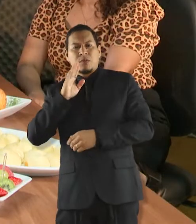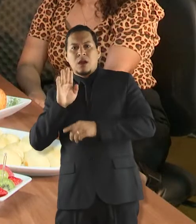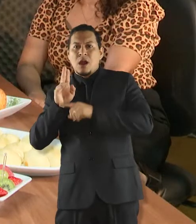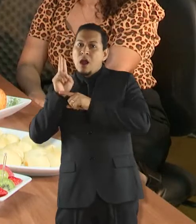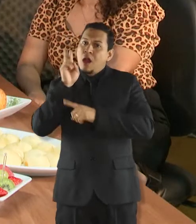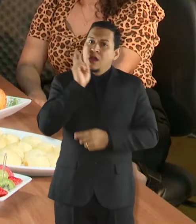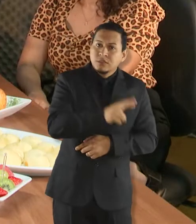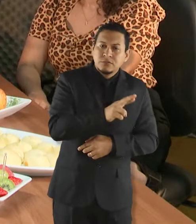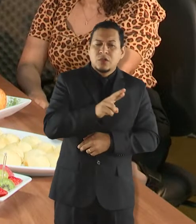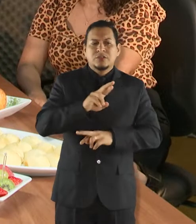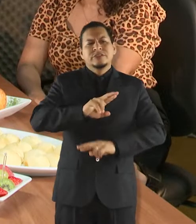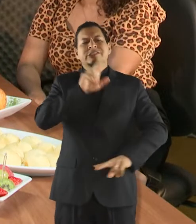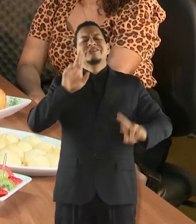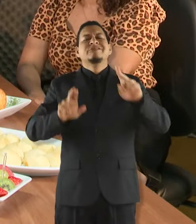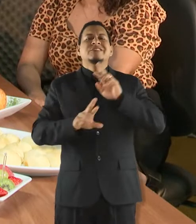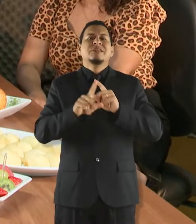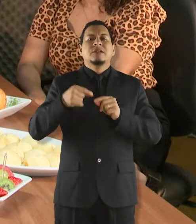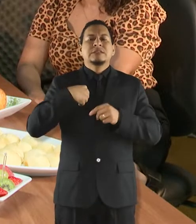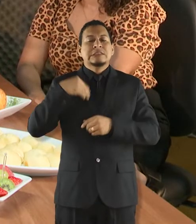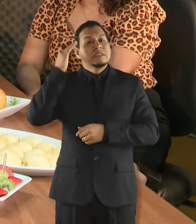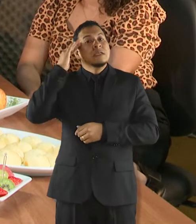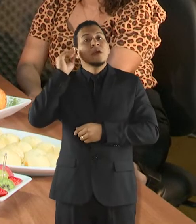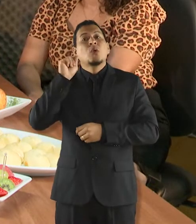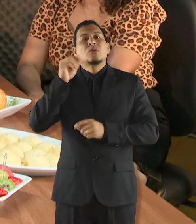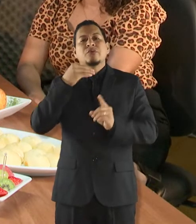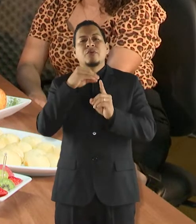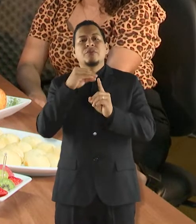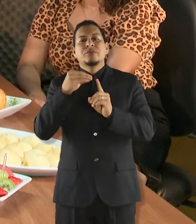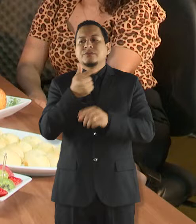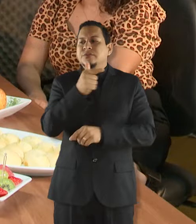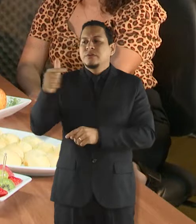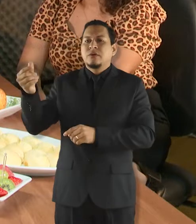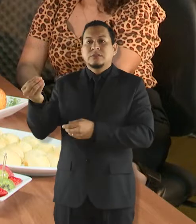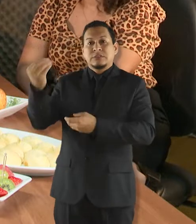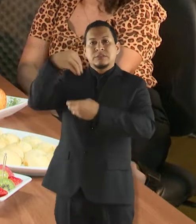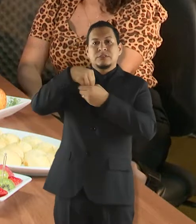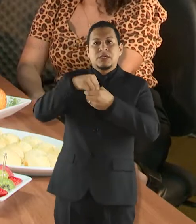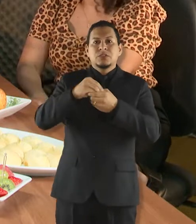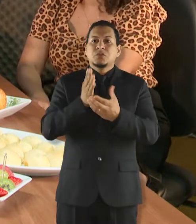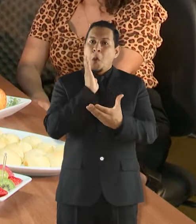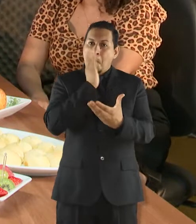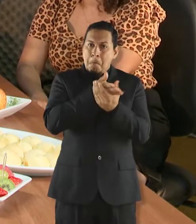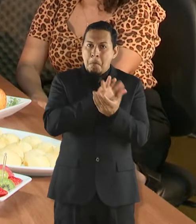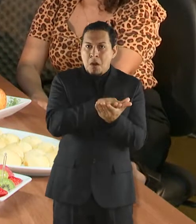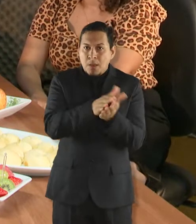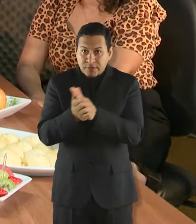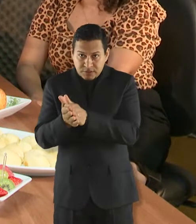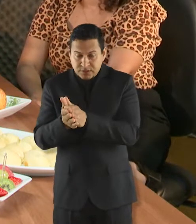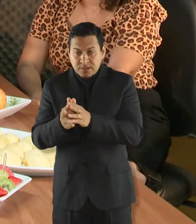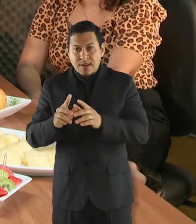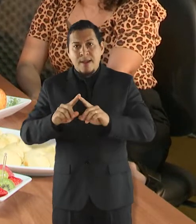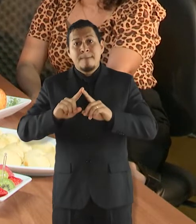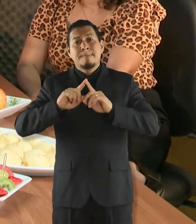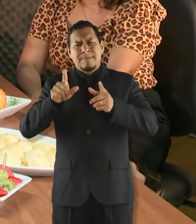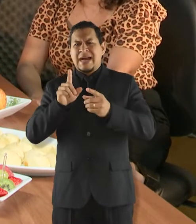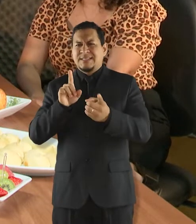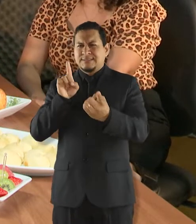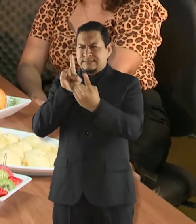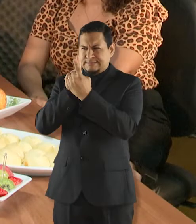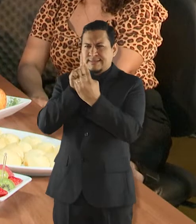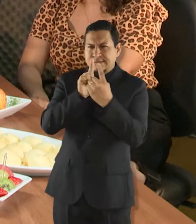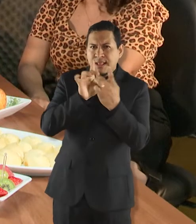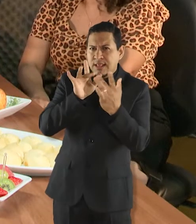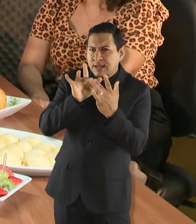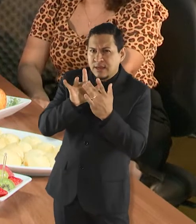intervenção diferente no sentido de entender vulnerabilidades outras que tem ali dentro. Mas, né, tem um tempo já que eu não atendo mais